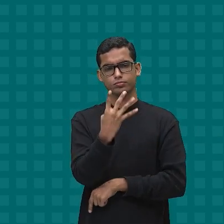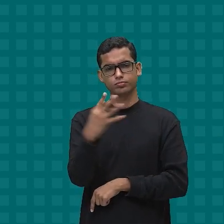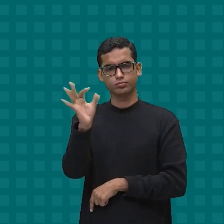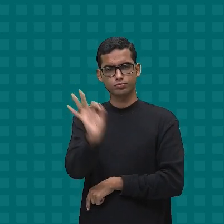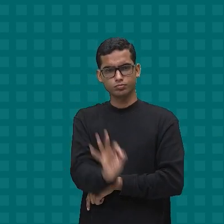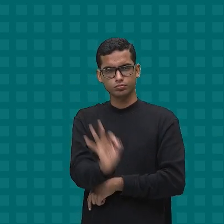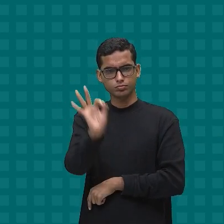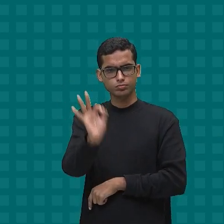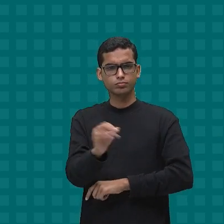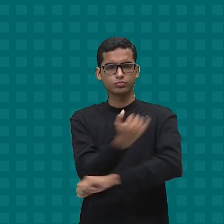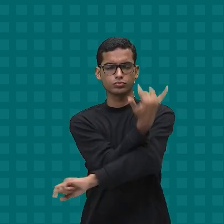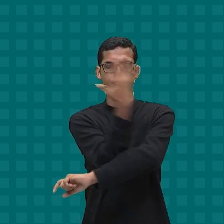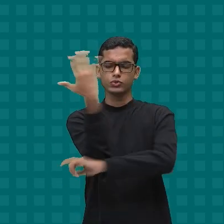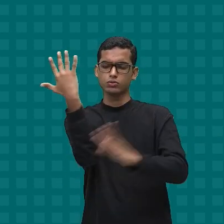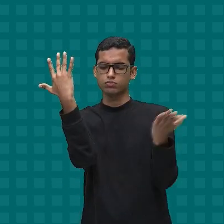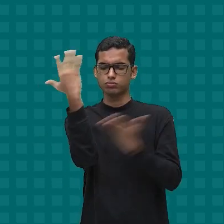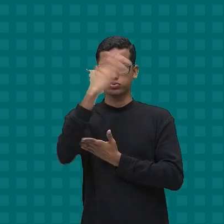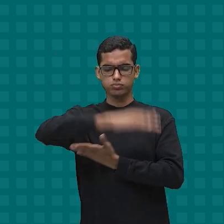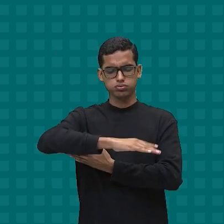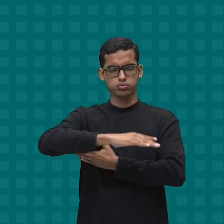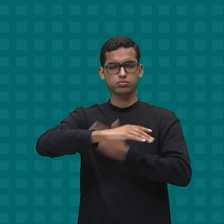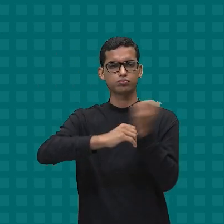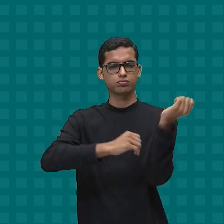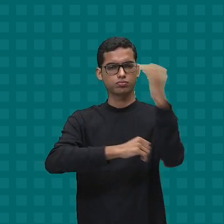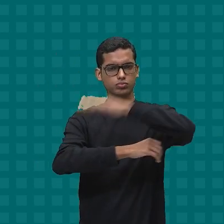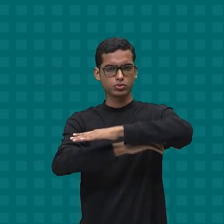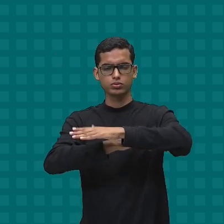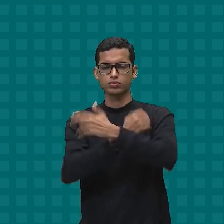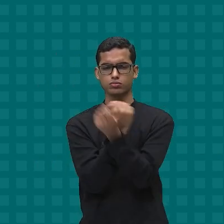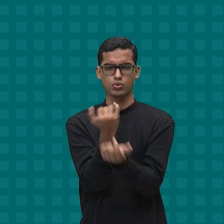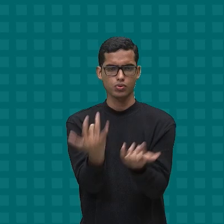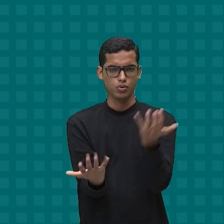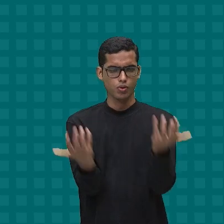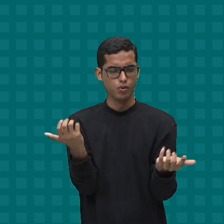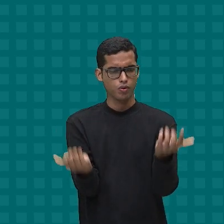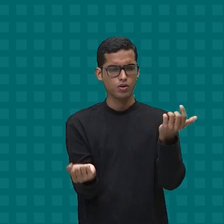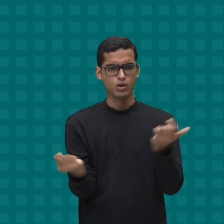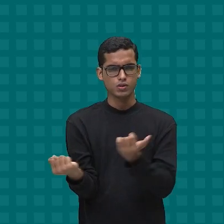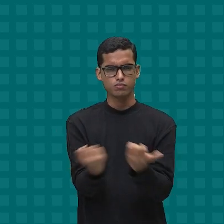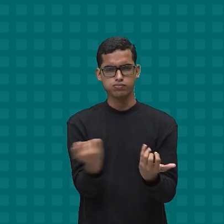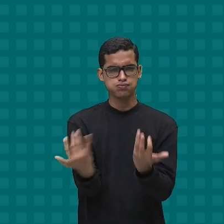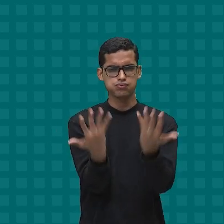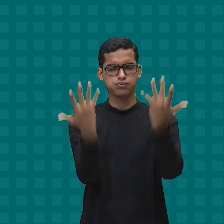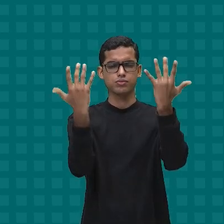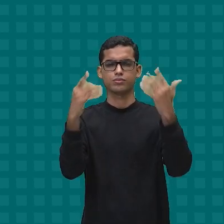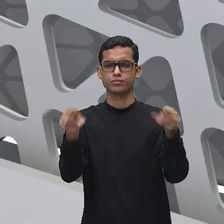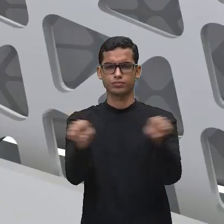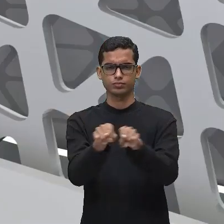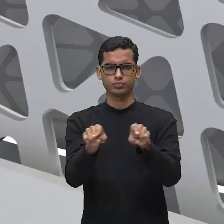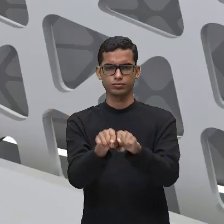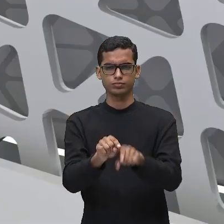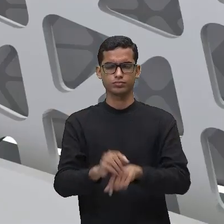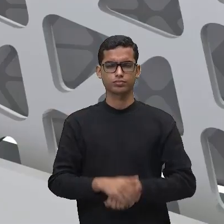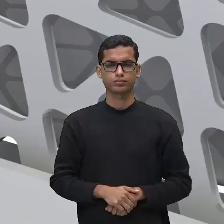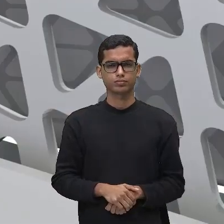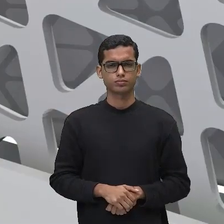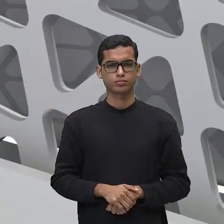as derrubadas e as queimadas. O que